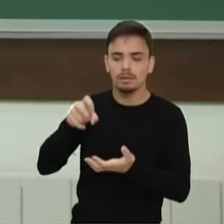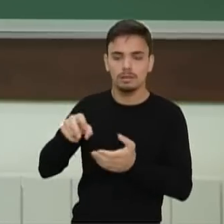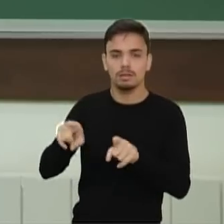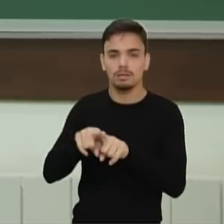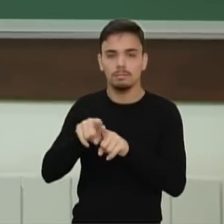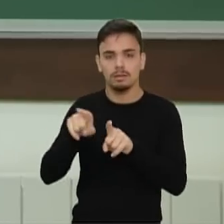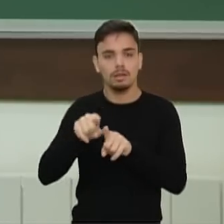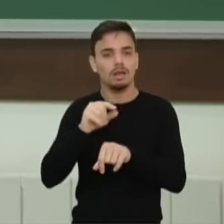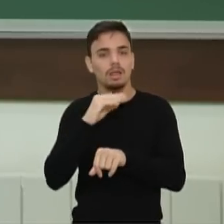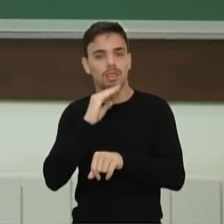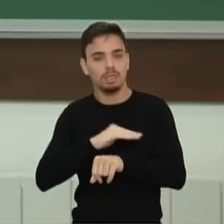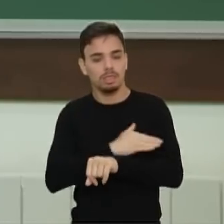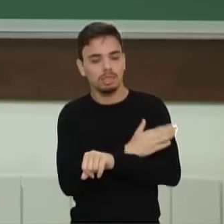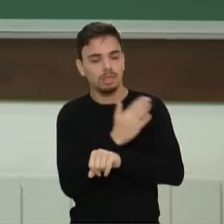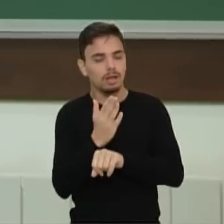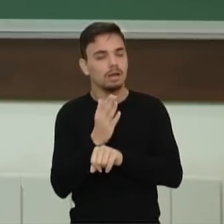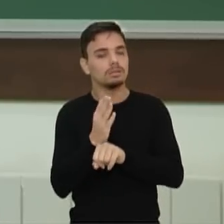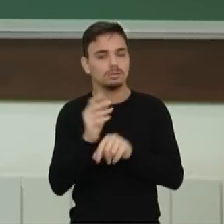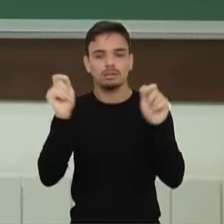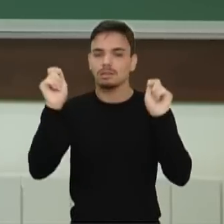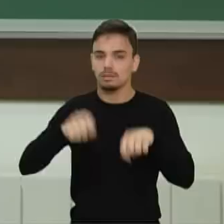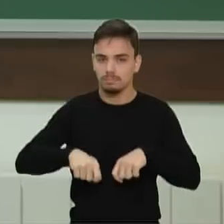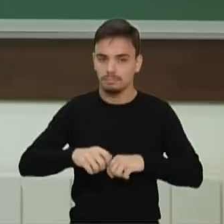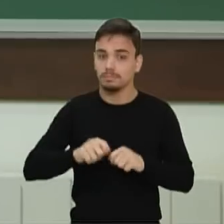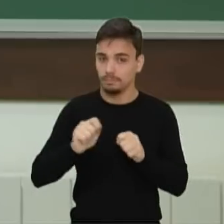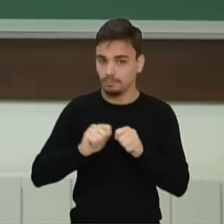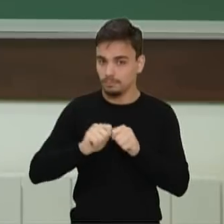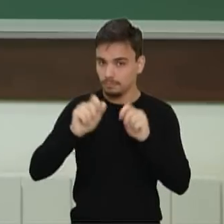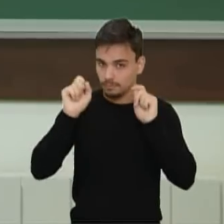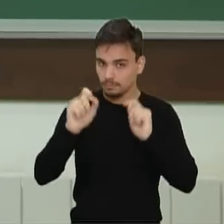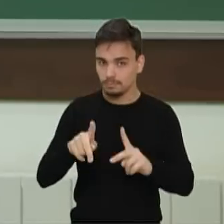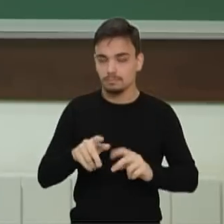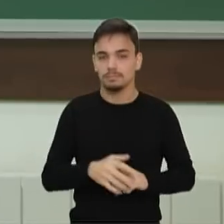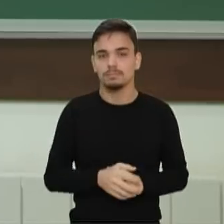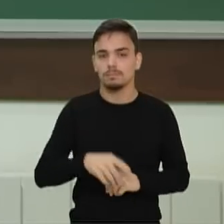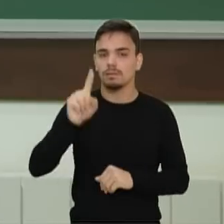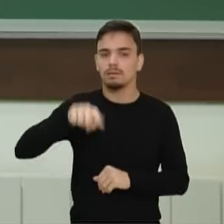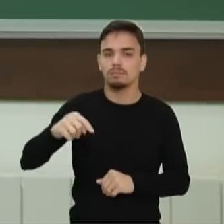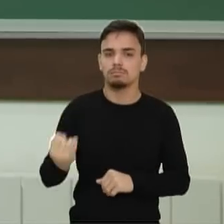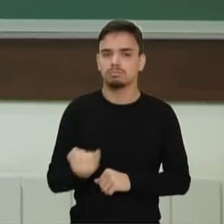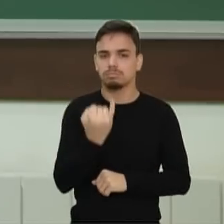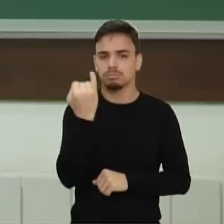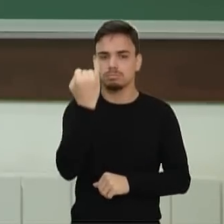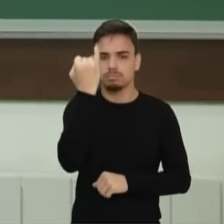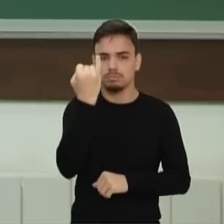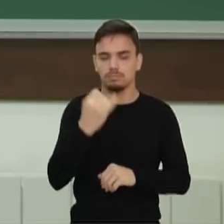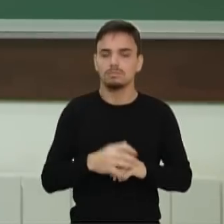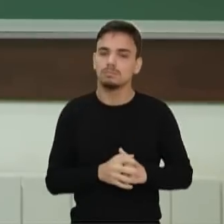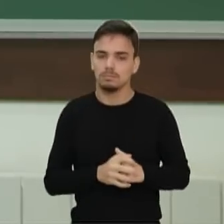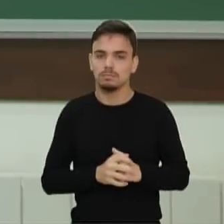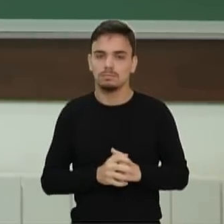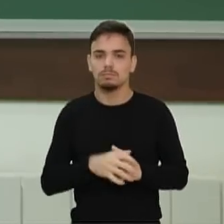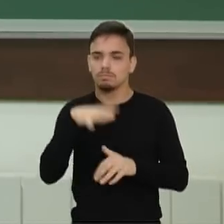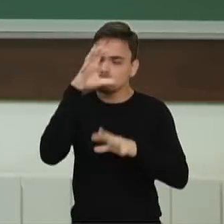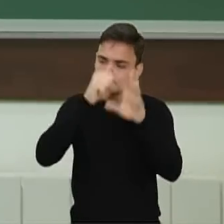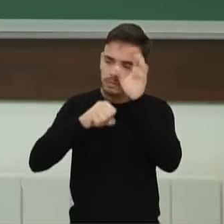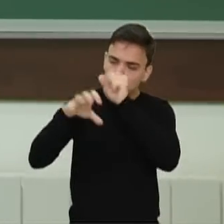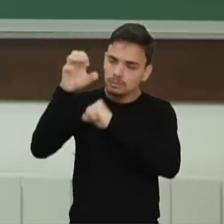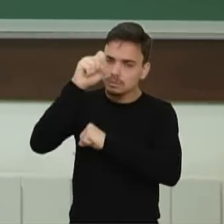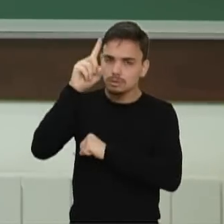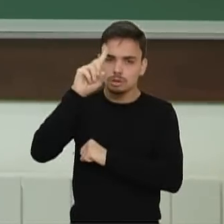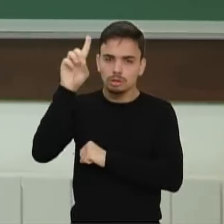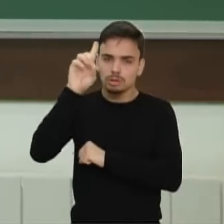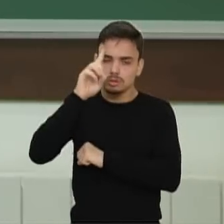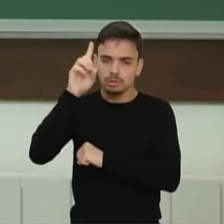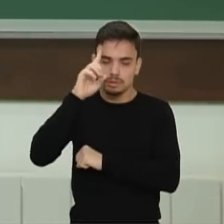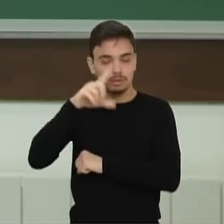for o caso, mas façam, gente. Ok? É muito importante essa aprendizagem